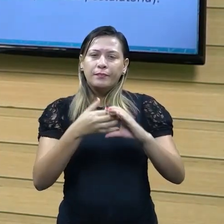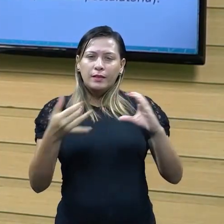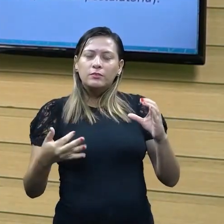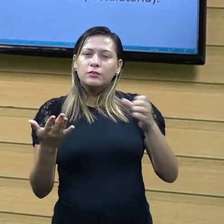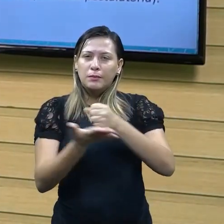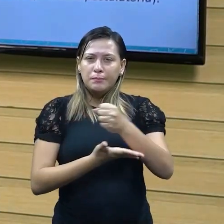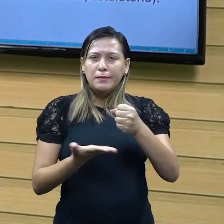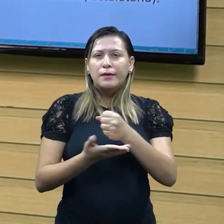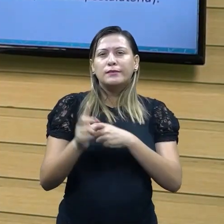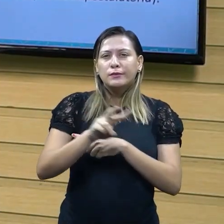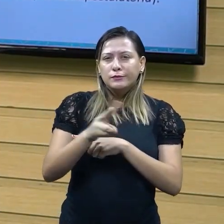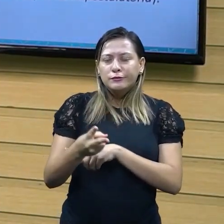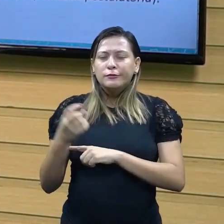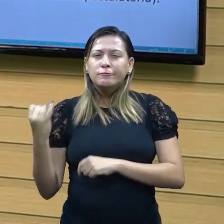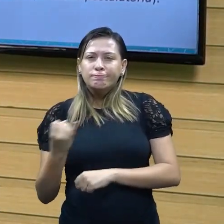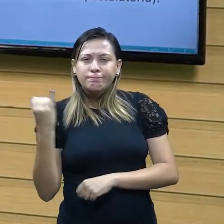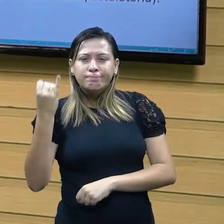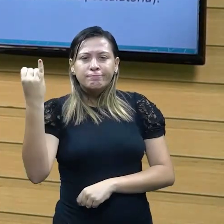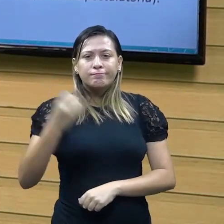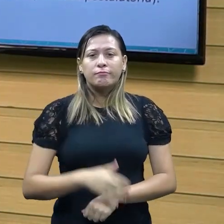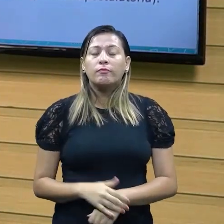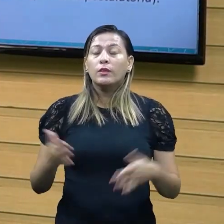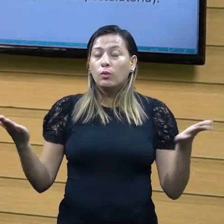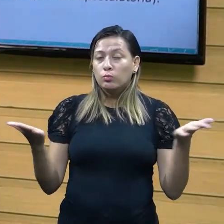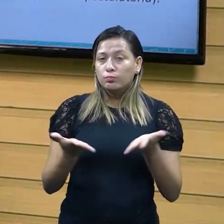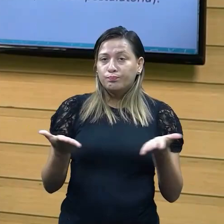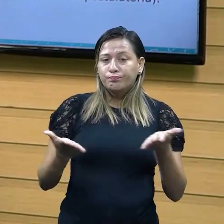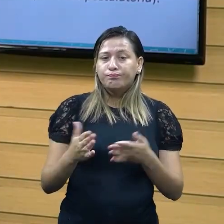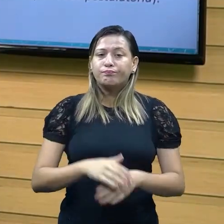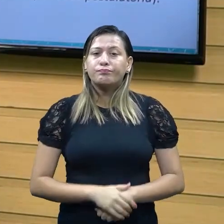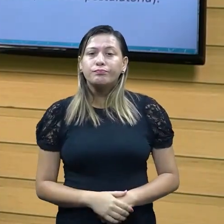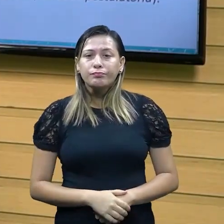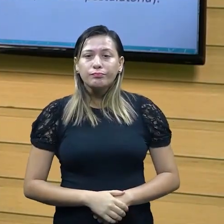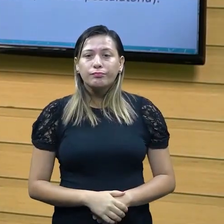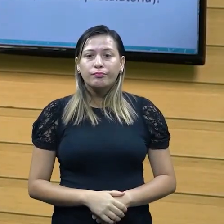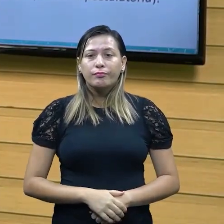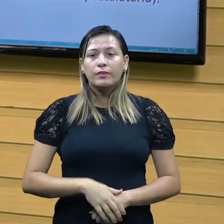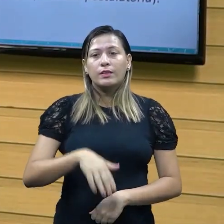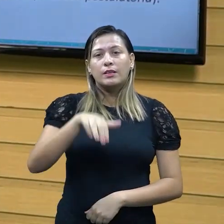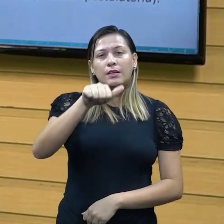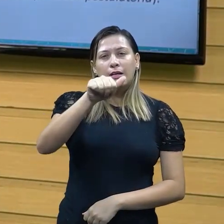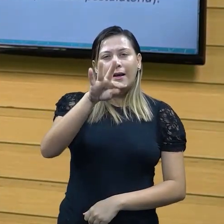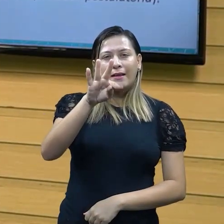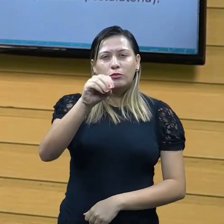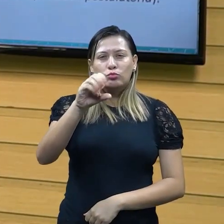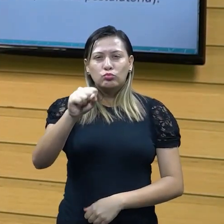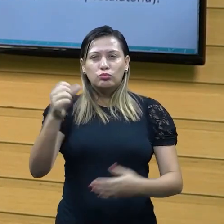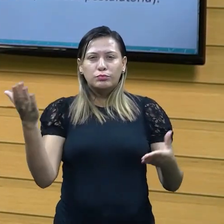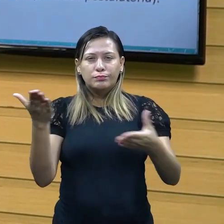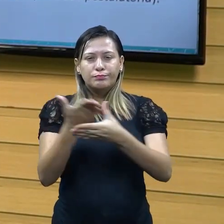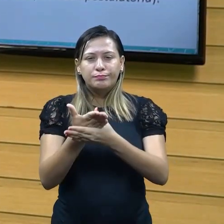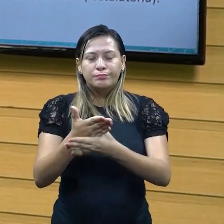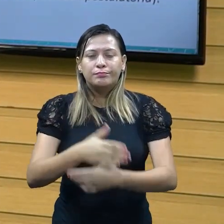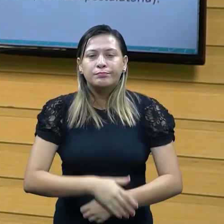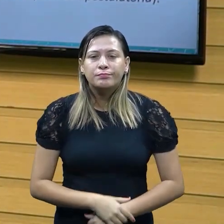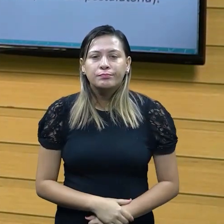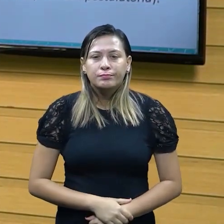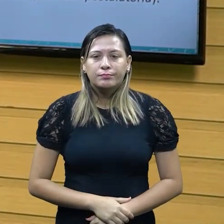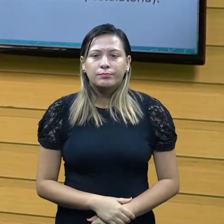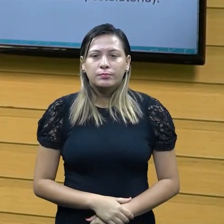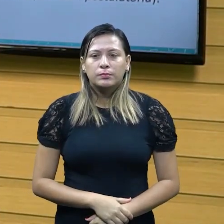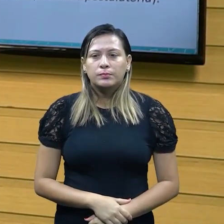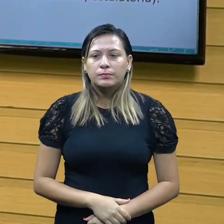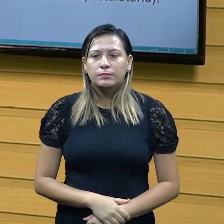importantes. Bom, nesse primeiro momento a gente vai falar sobre atos processuais, tá? E aí, o